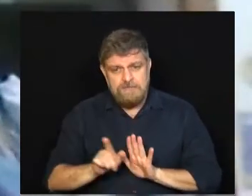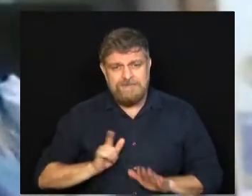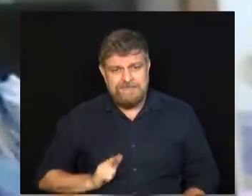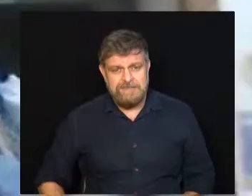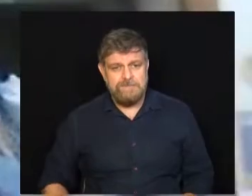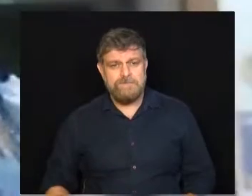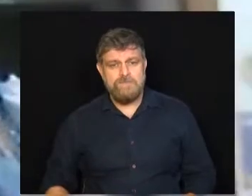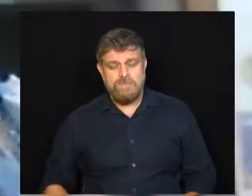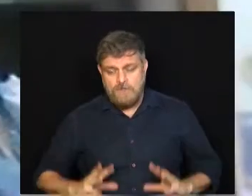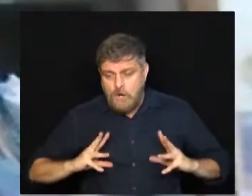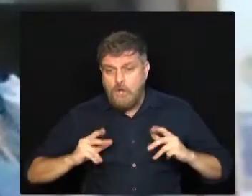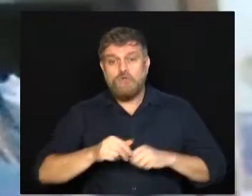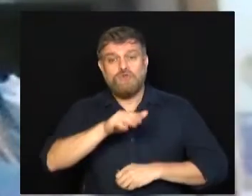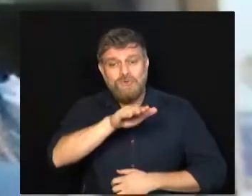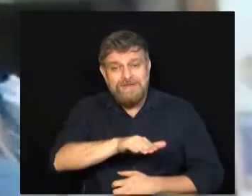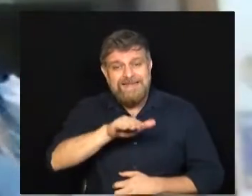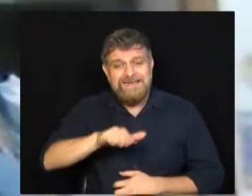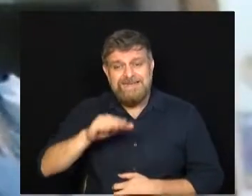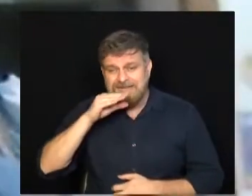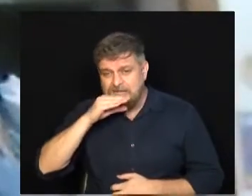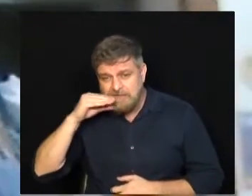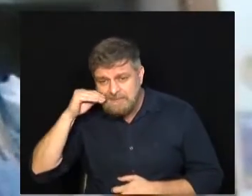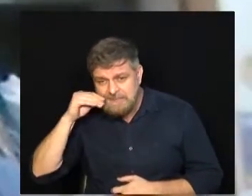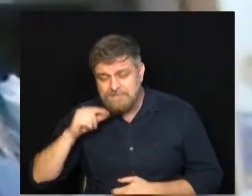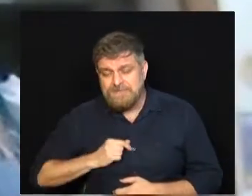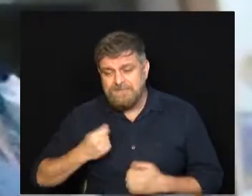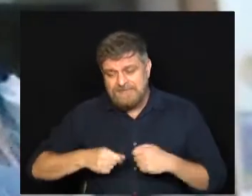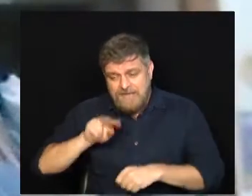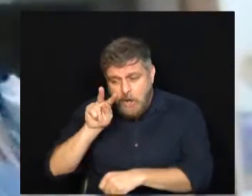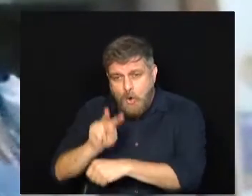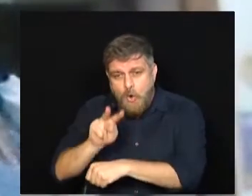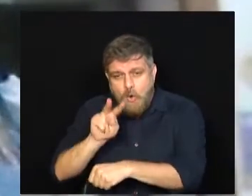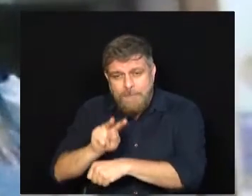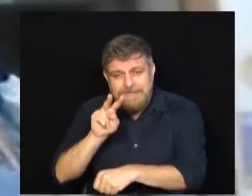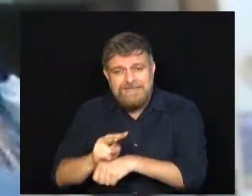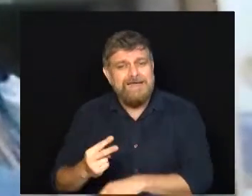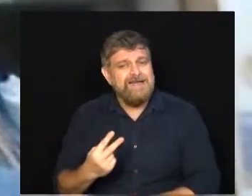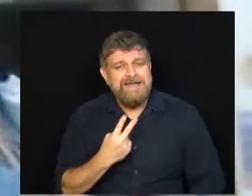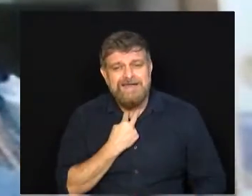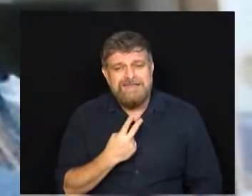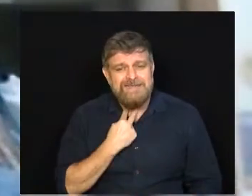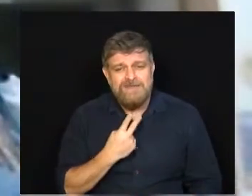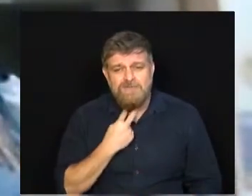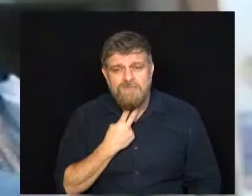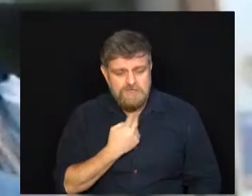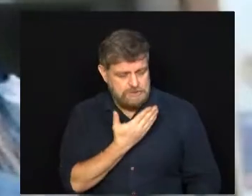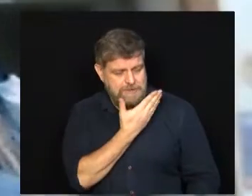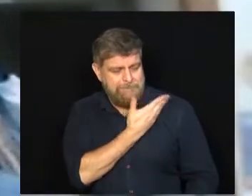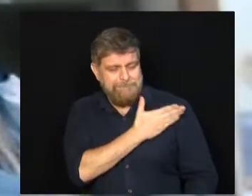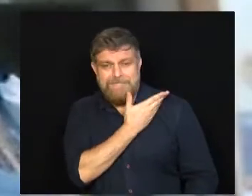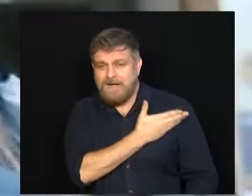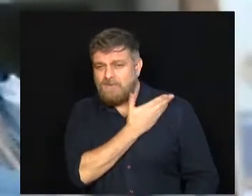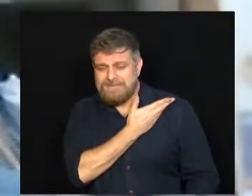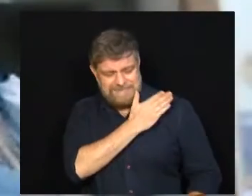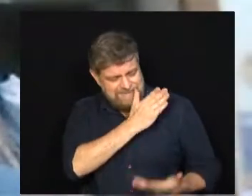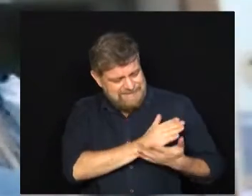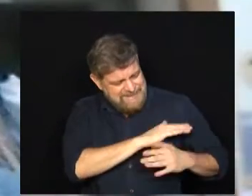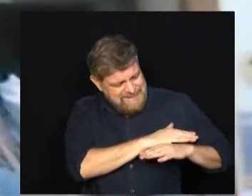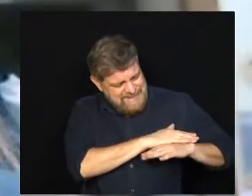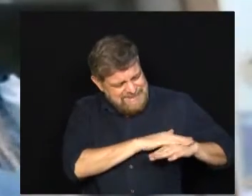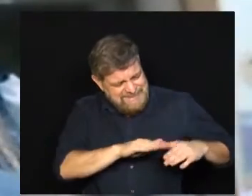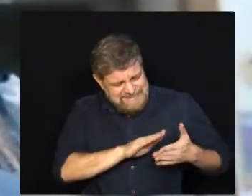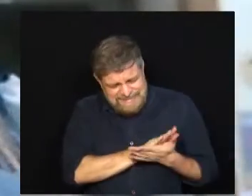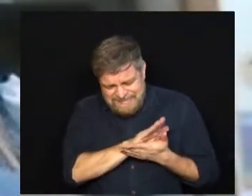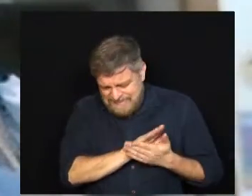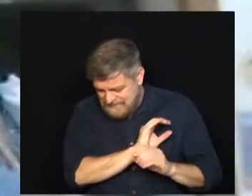Toda criança e adolescente deve ser protegida contra qualquer forma de discriminação. Qualquer forma